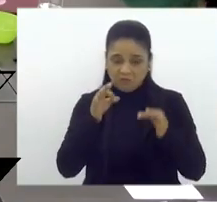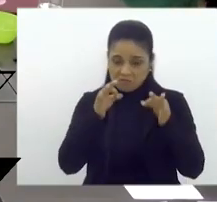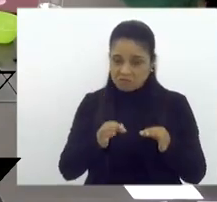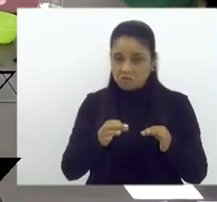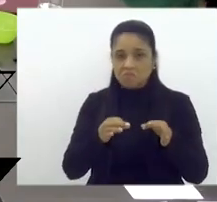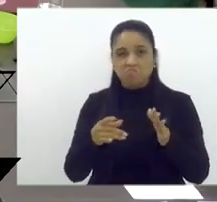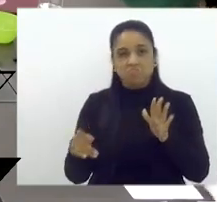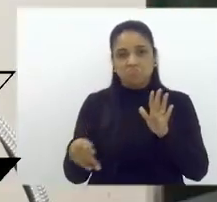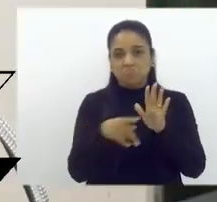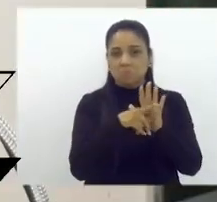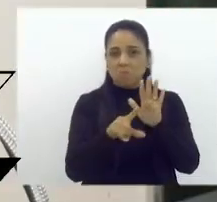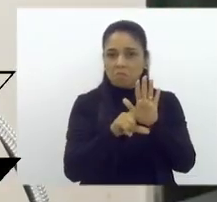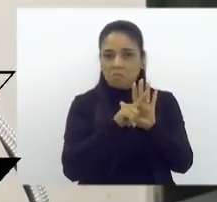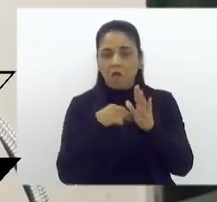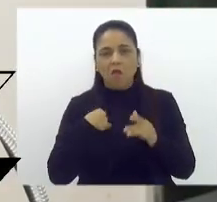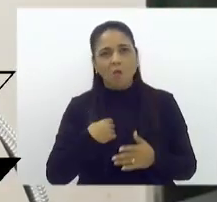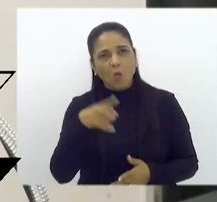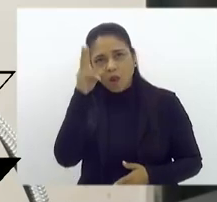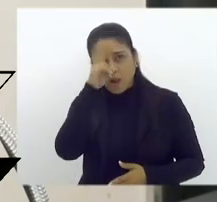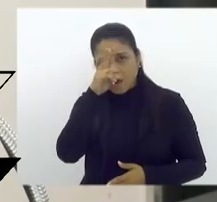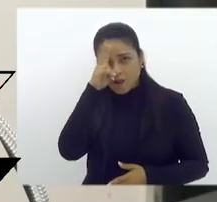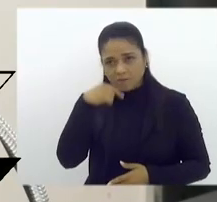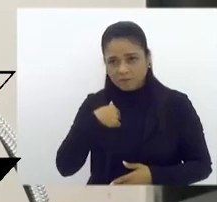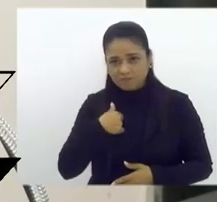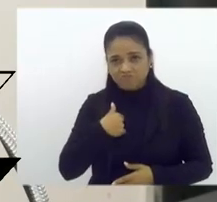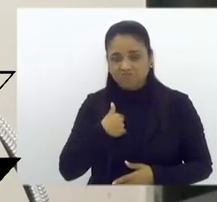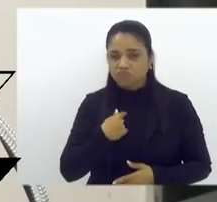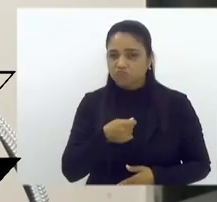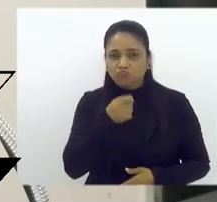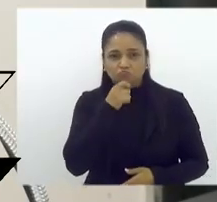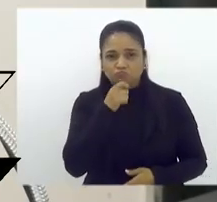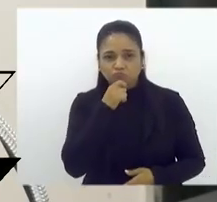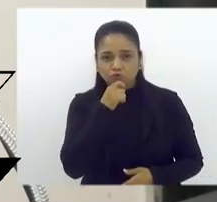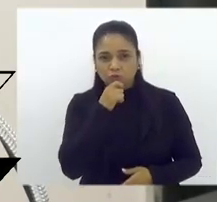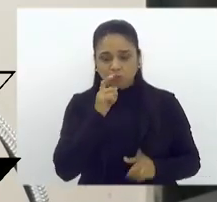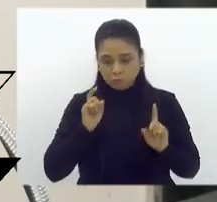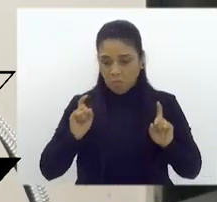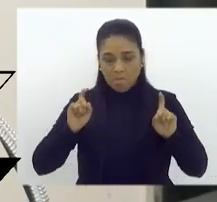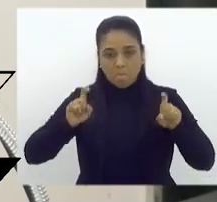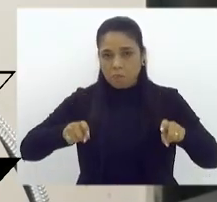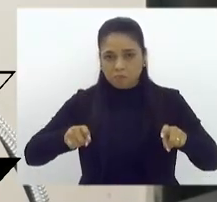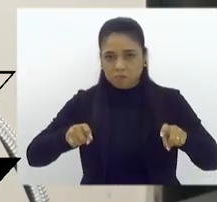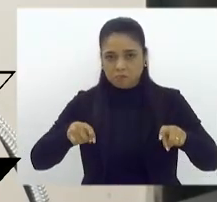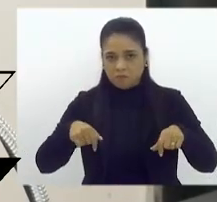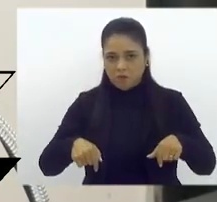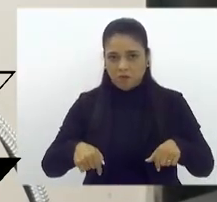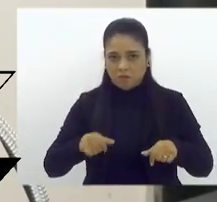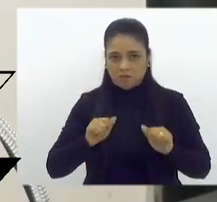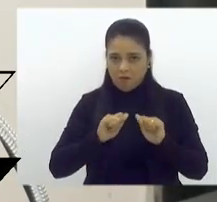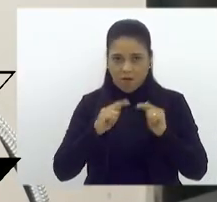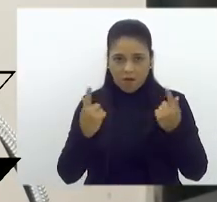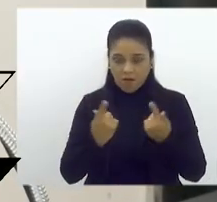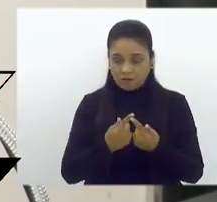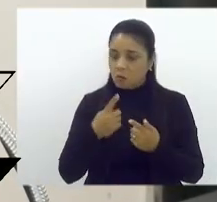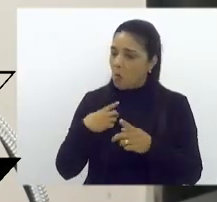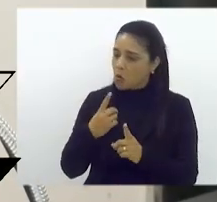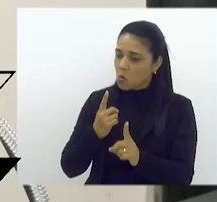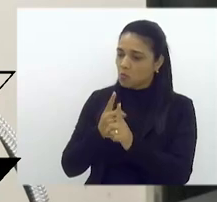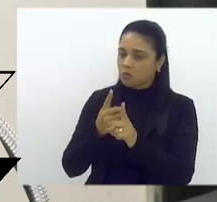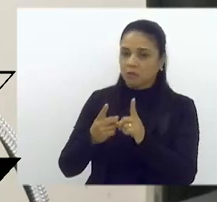me recordo que ainda não tínhamos sequer tomado posse na casa, encontrei Vossa